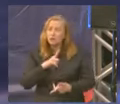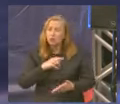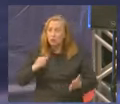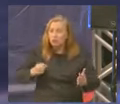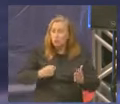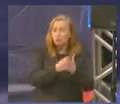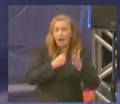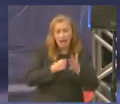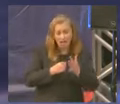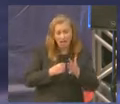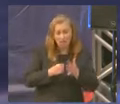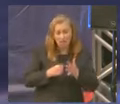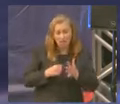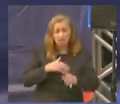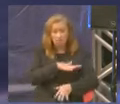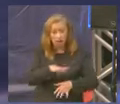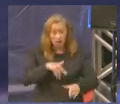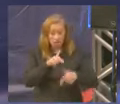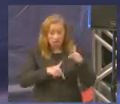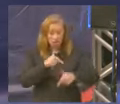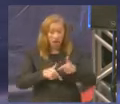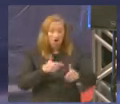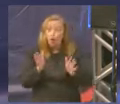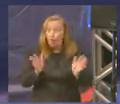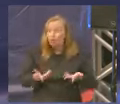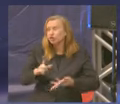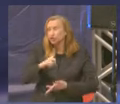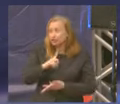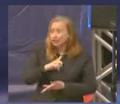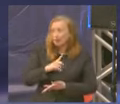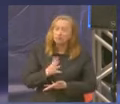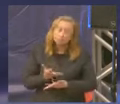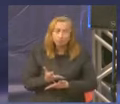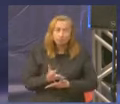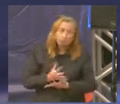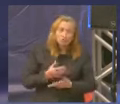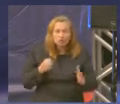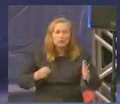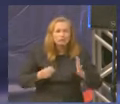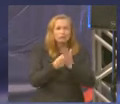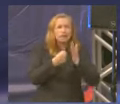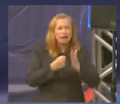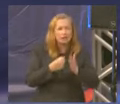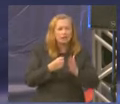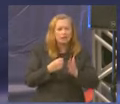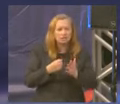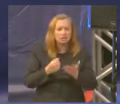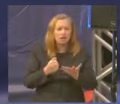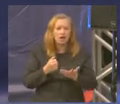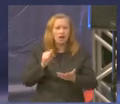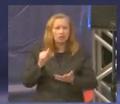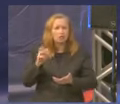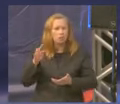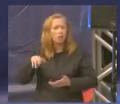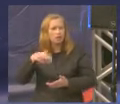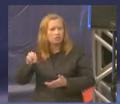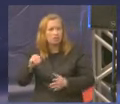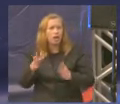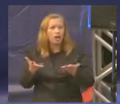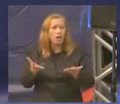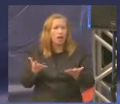impacto direto nos empregos. Hoje ainda a gente ainda tem impacto direto da automação